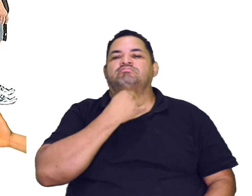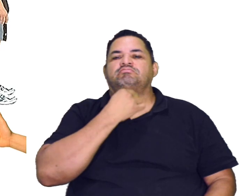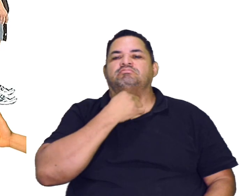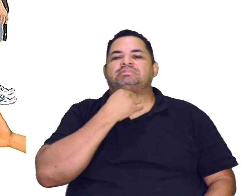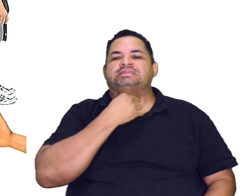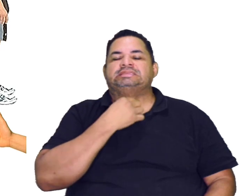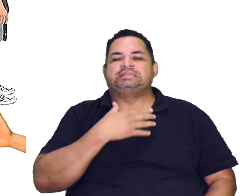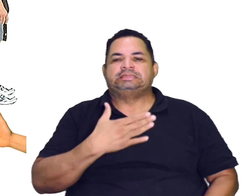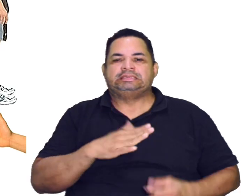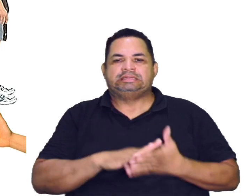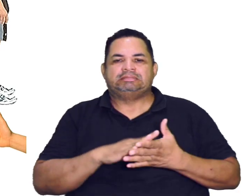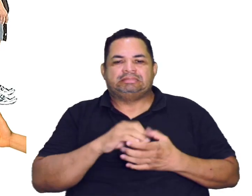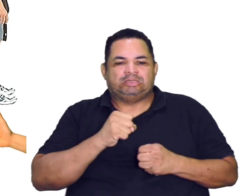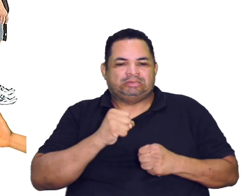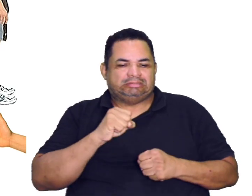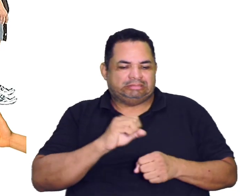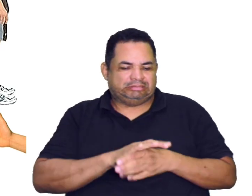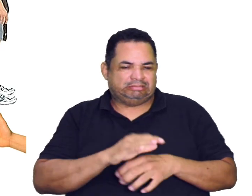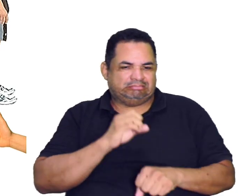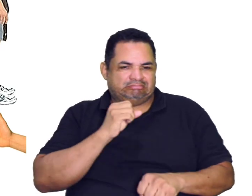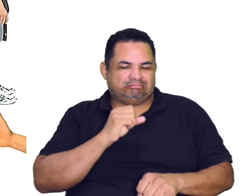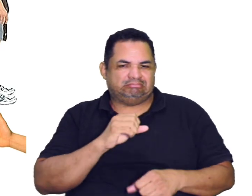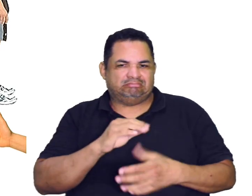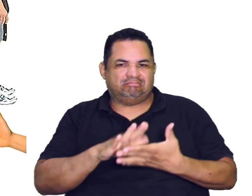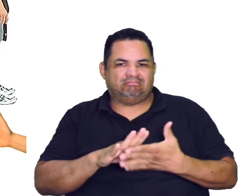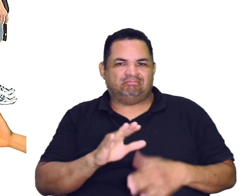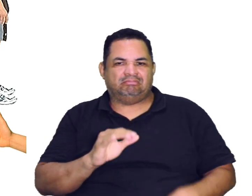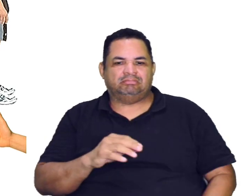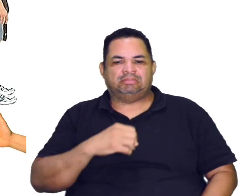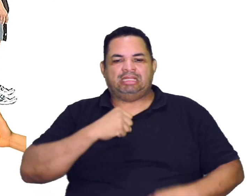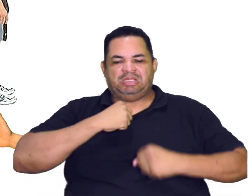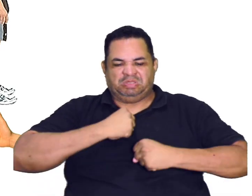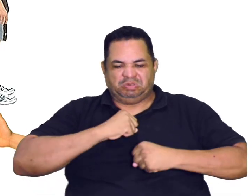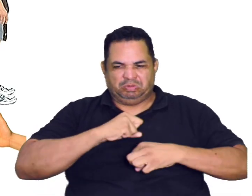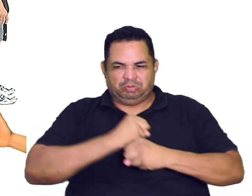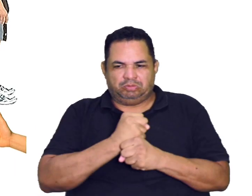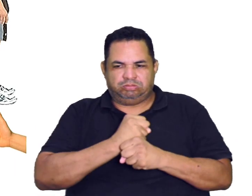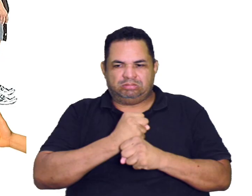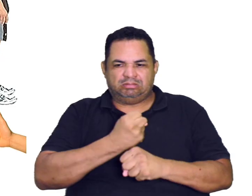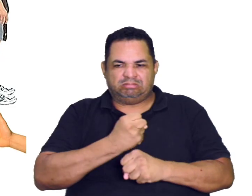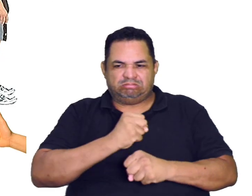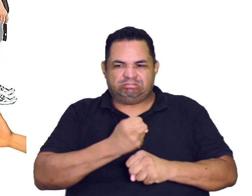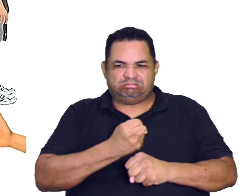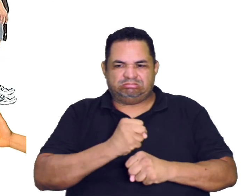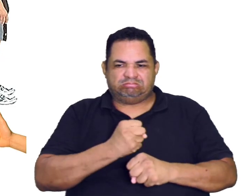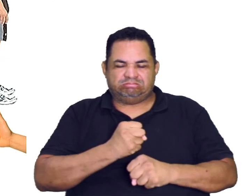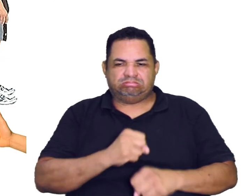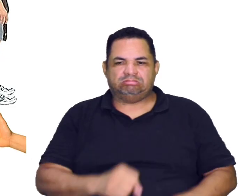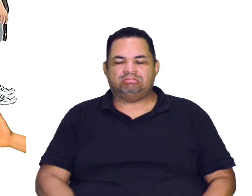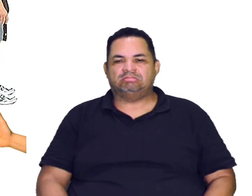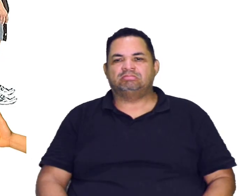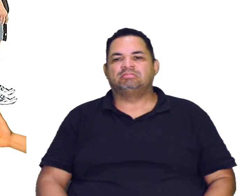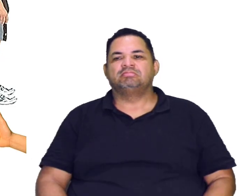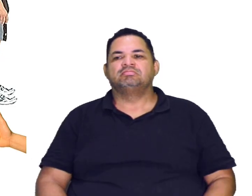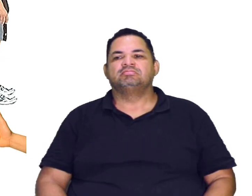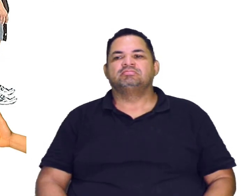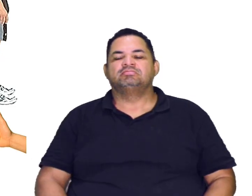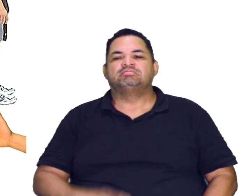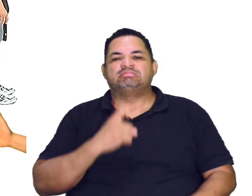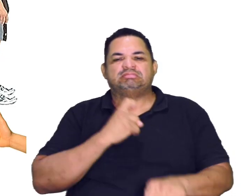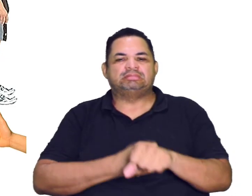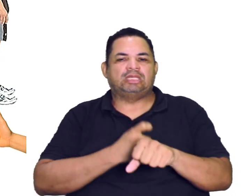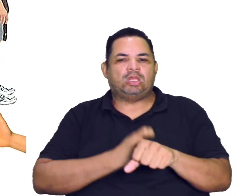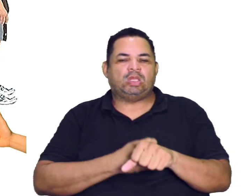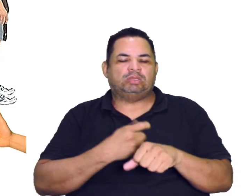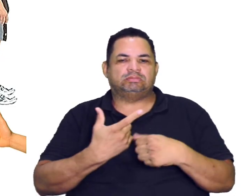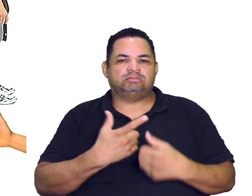todo tenso, a pessoa rígida, né? Muito endurecida. Não parece que é muito conveniente. E